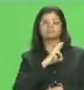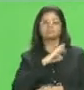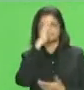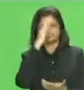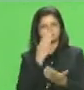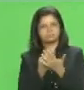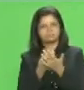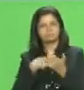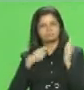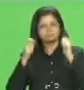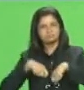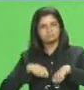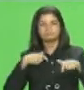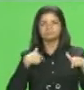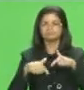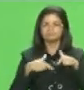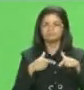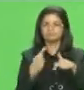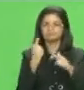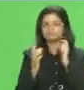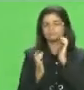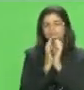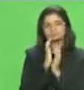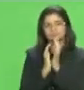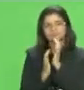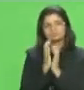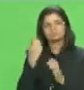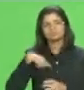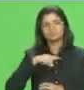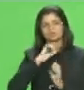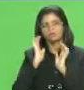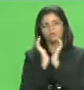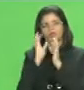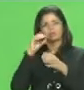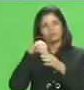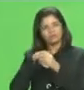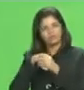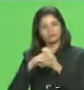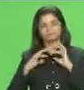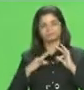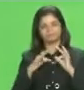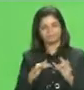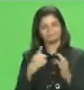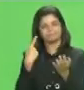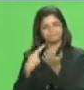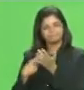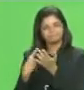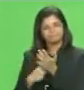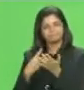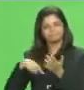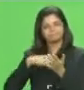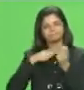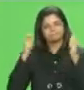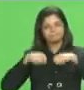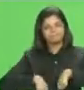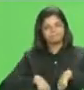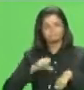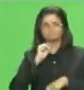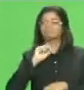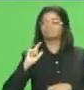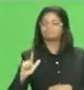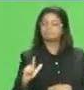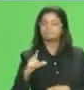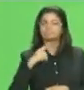confiança para trabalhar em prol da cidade, com a nossa equipe técnica, com o compromisso que temos para com a cidade de São Luís.